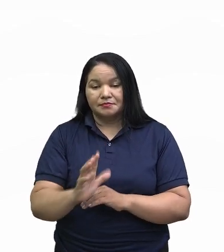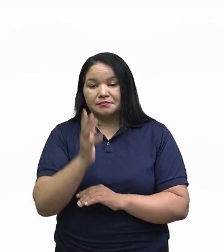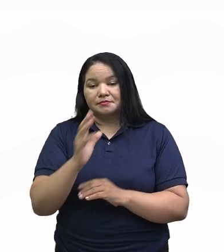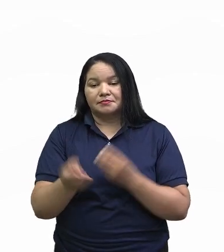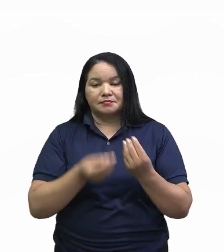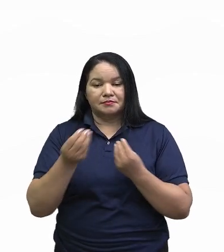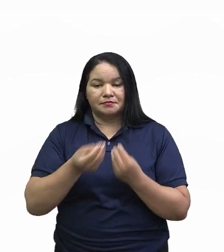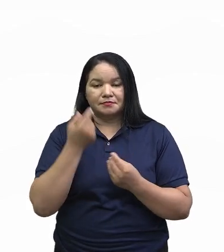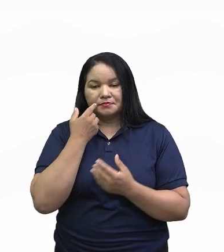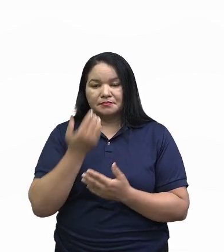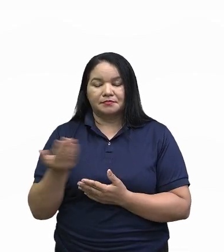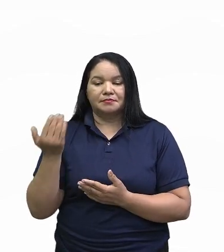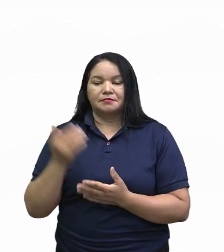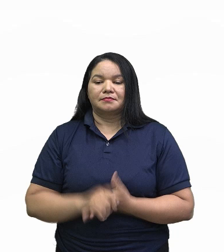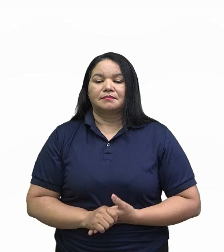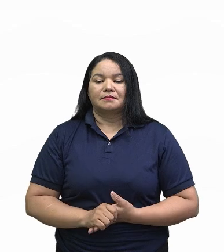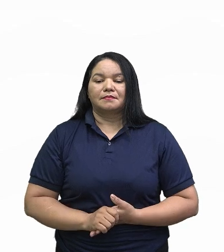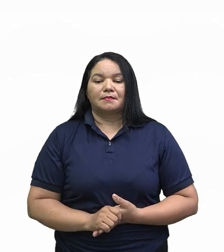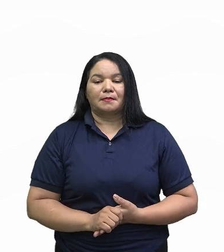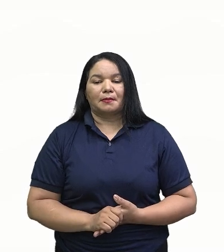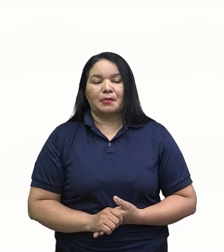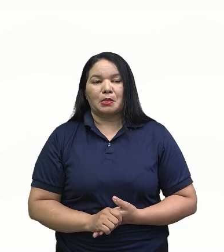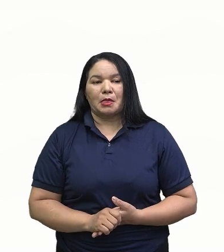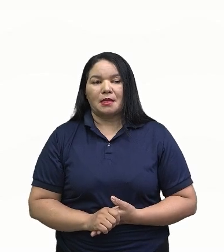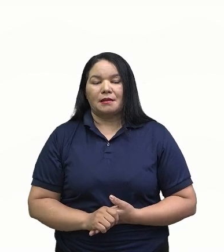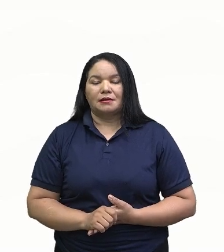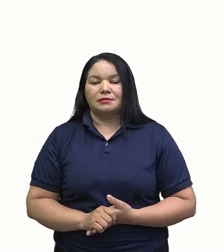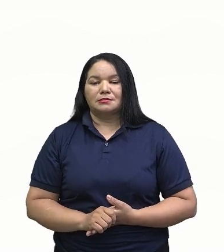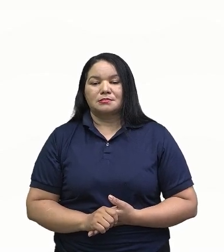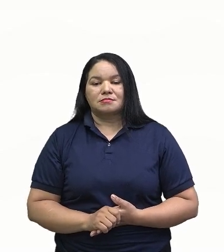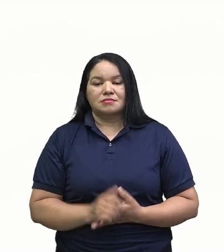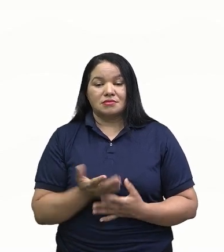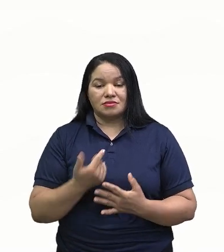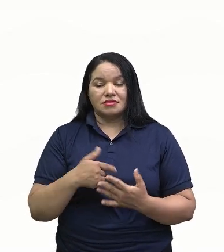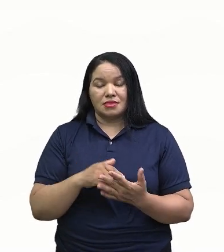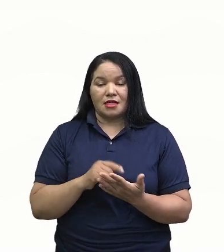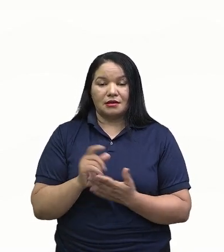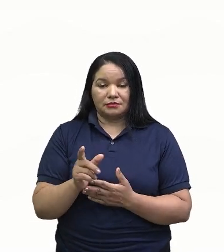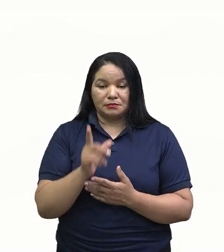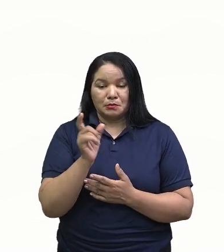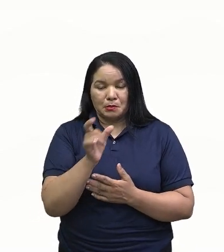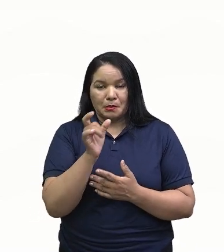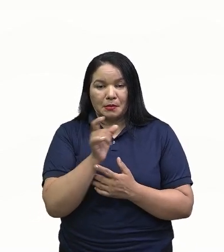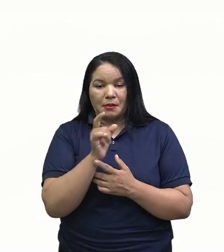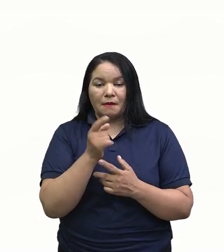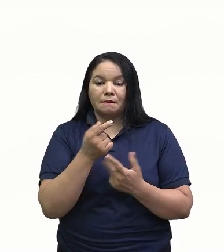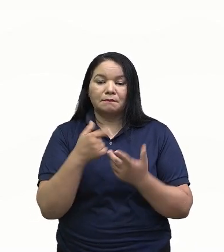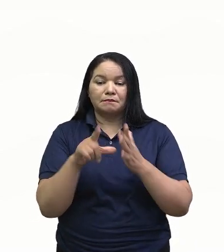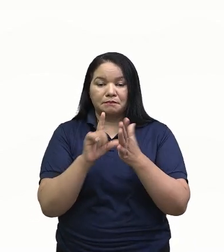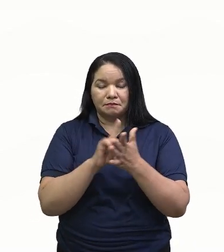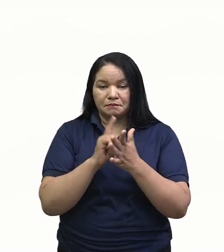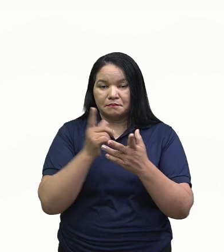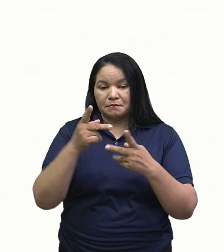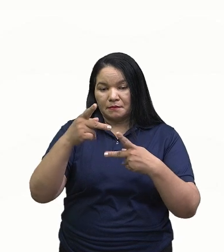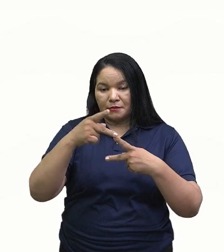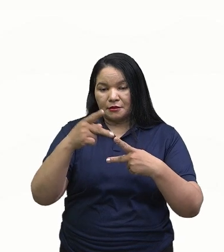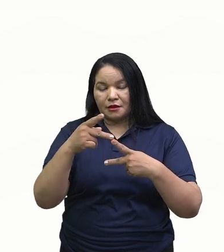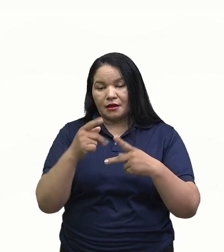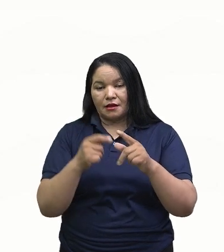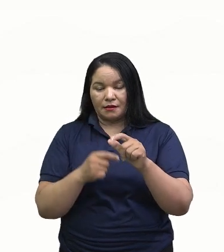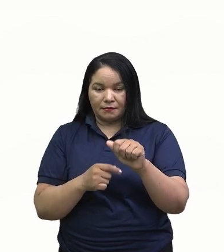vai ocorrer aí, ó, quando o termo anterior exige a preposição a e a palavra posterior é do